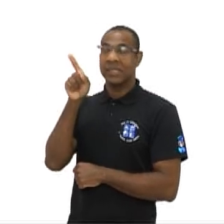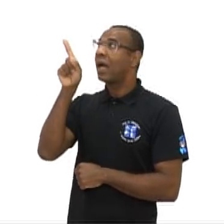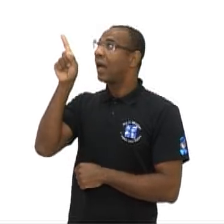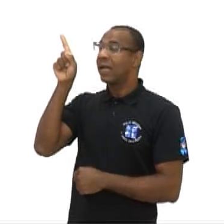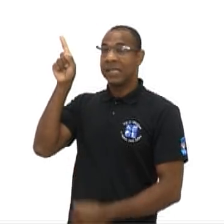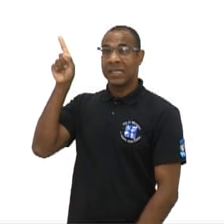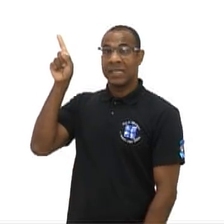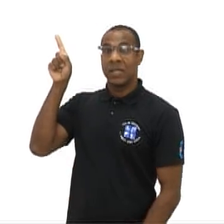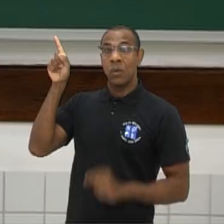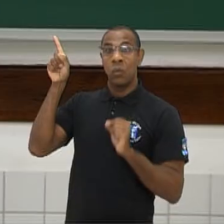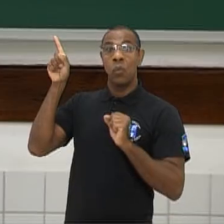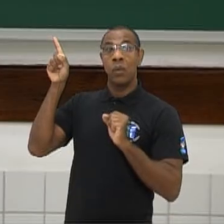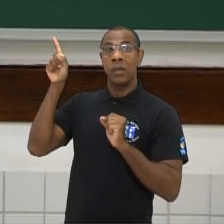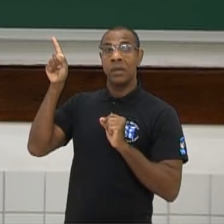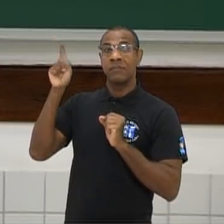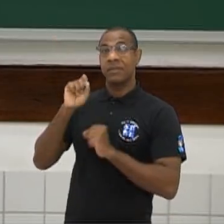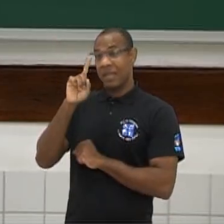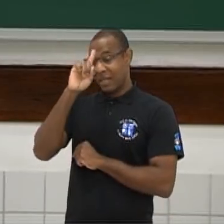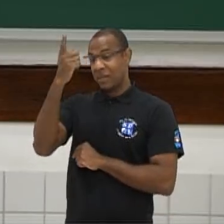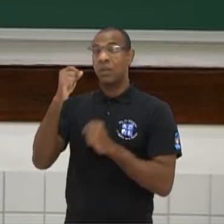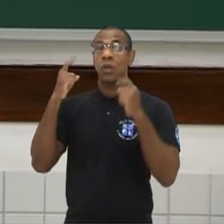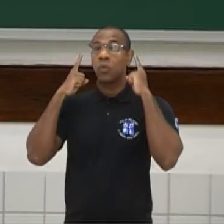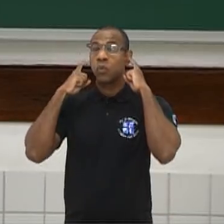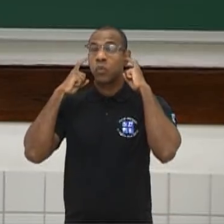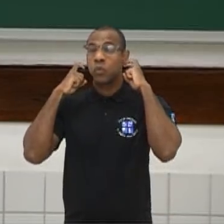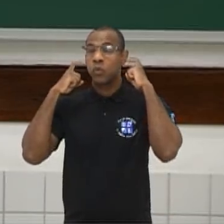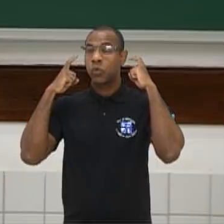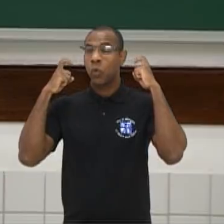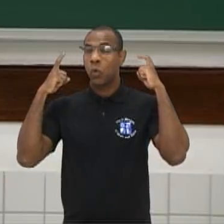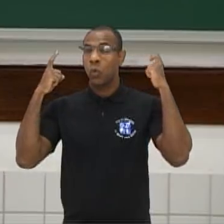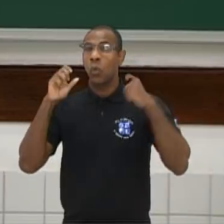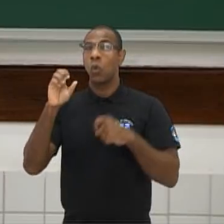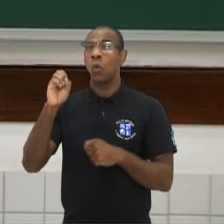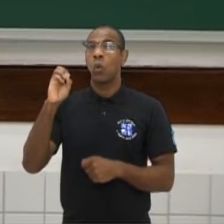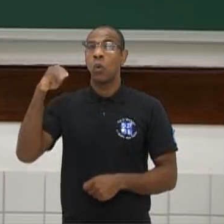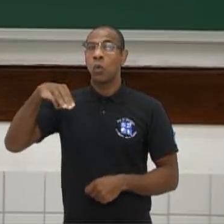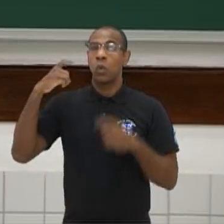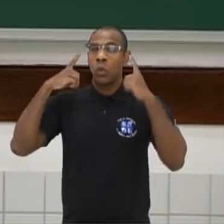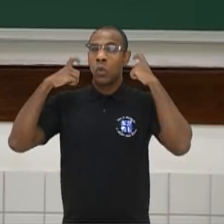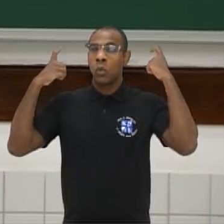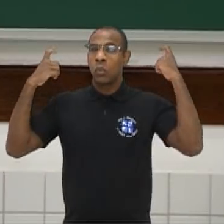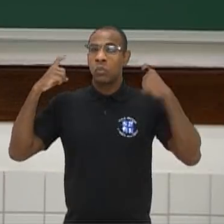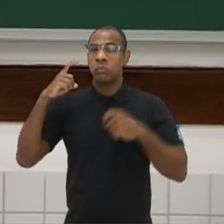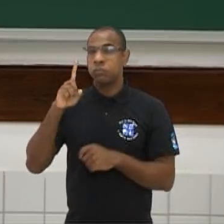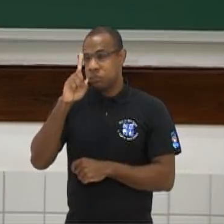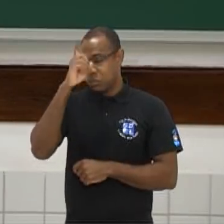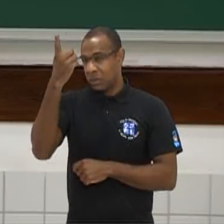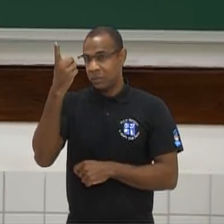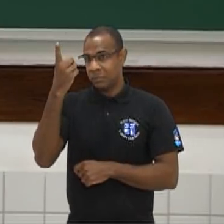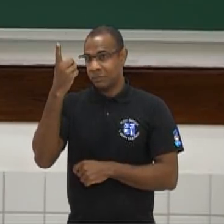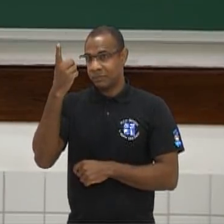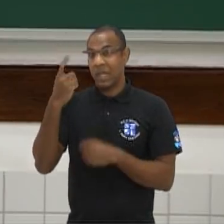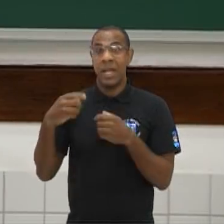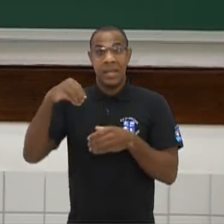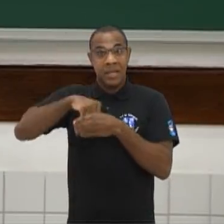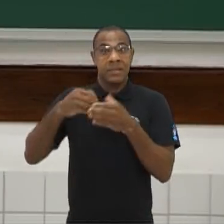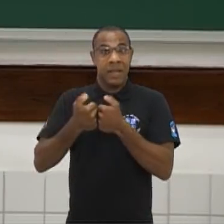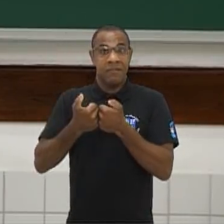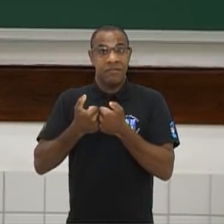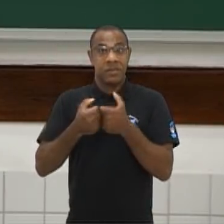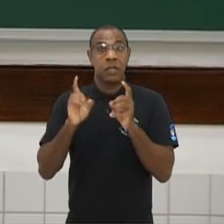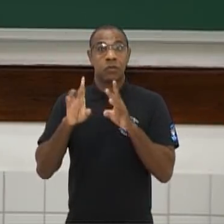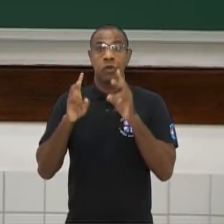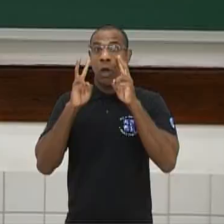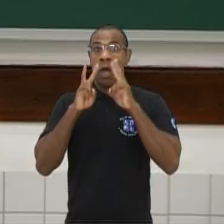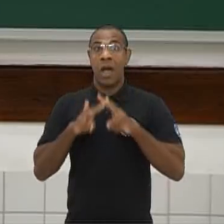ter? Você vai ter também a ideia do som. No holograma da física mesmo, você vai ter só a visualização. A parte do áudio